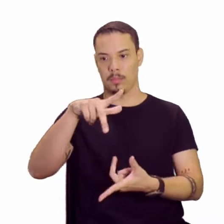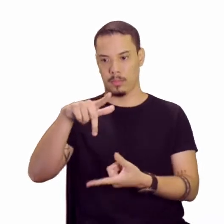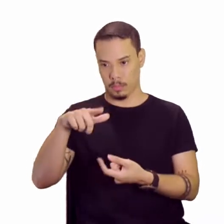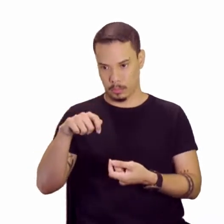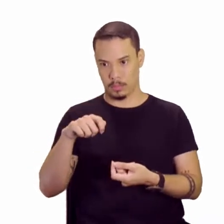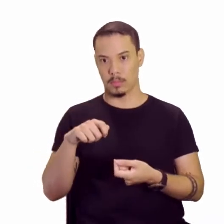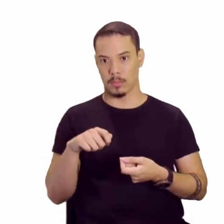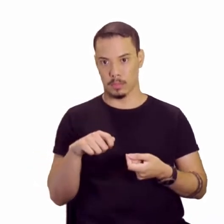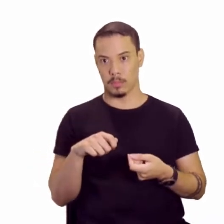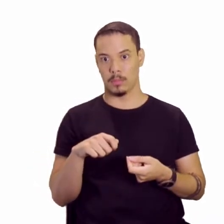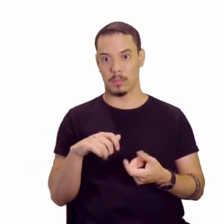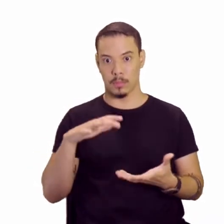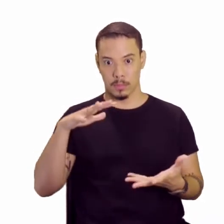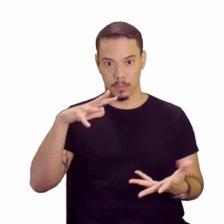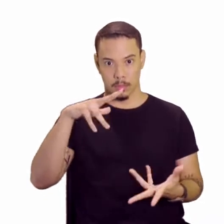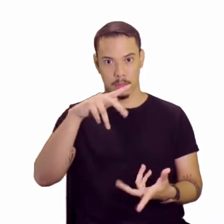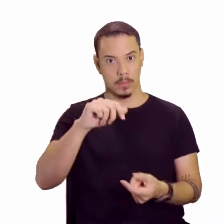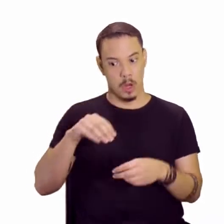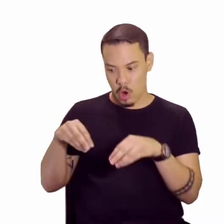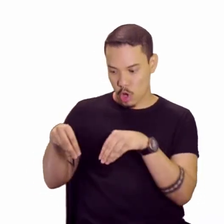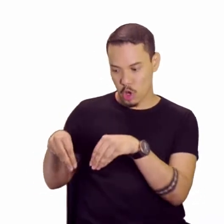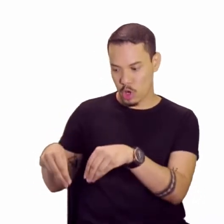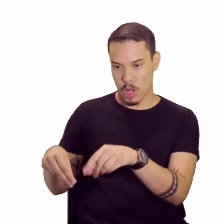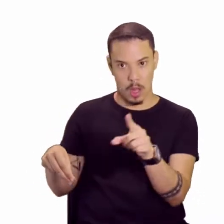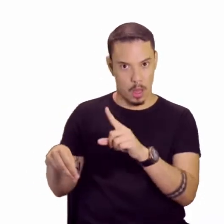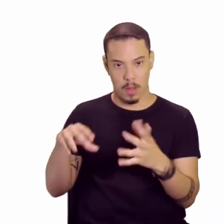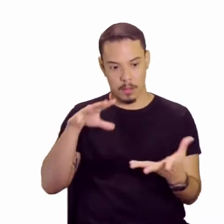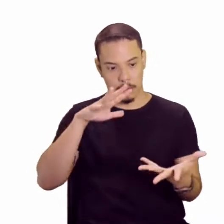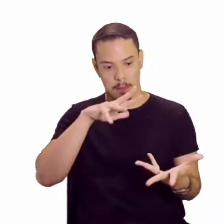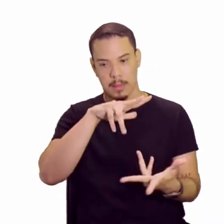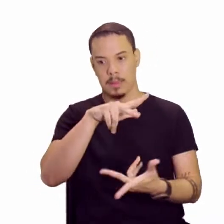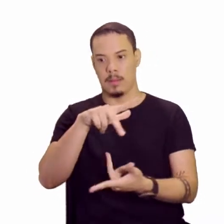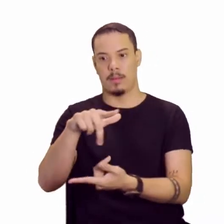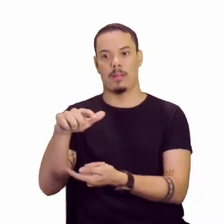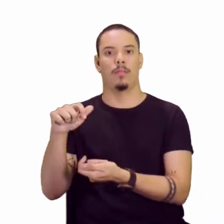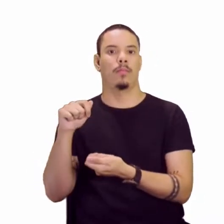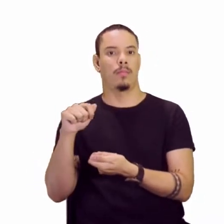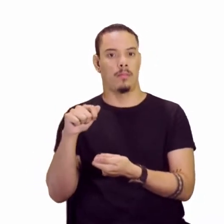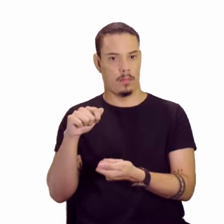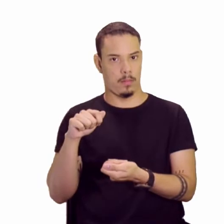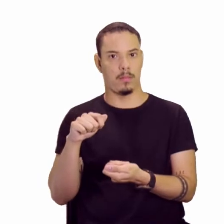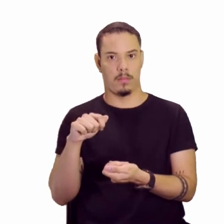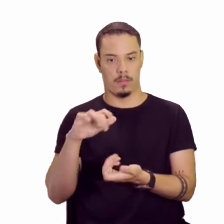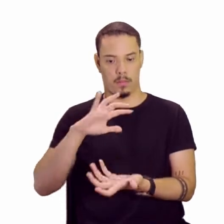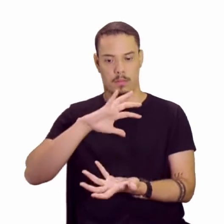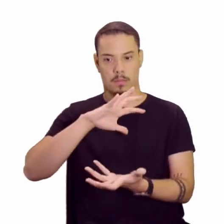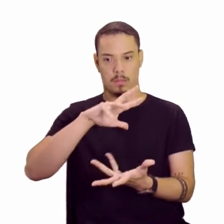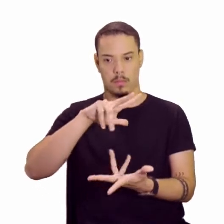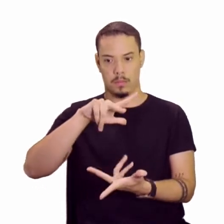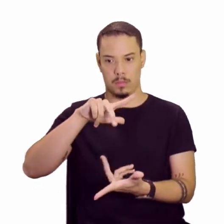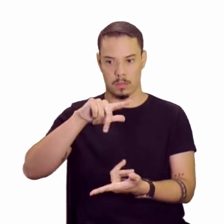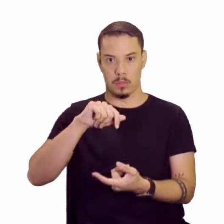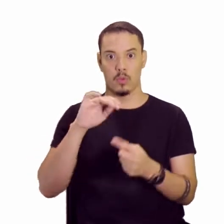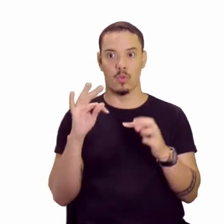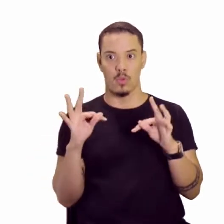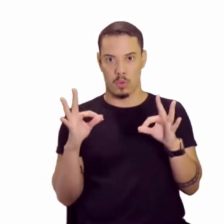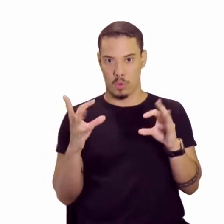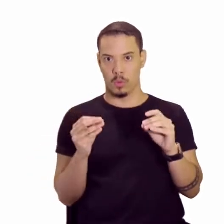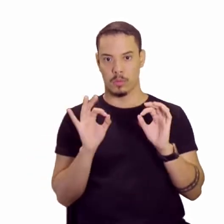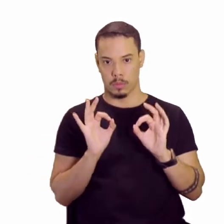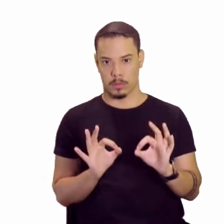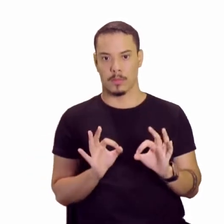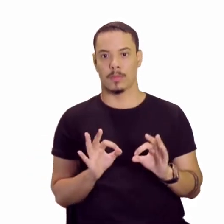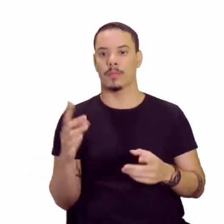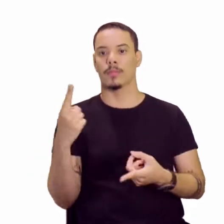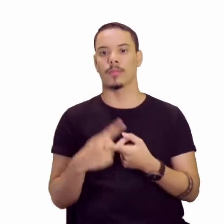Essa superfície terra da Terra. como planeta, não estamos falando do chão, terra-chão, terra-solo, né? A gente falando planeta, né? Isso, do planeta Terra.